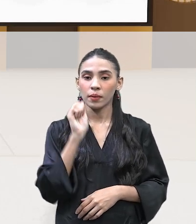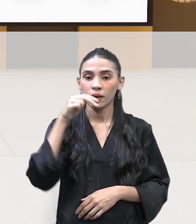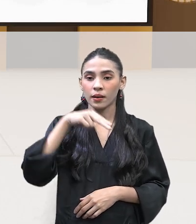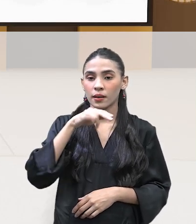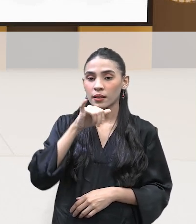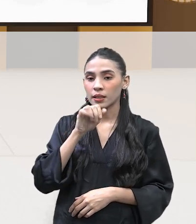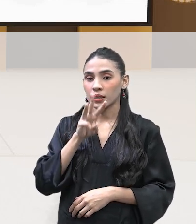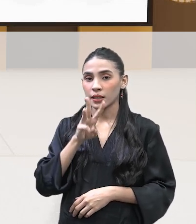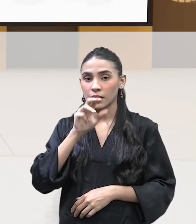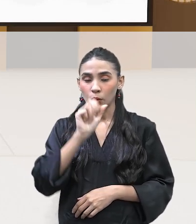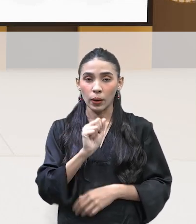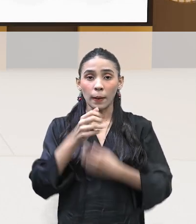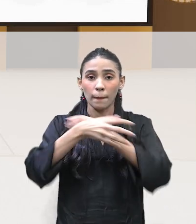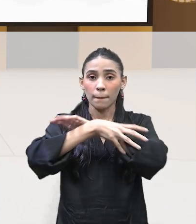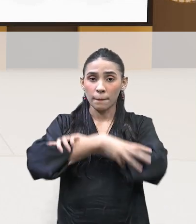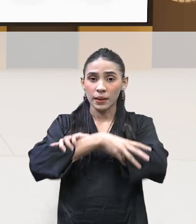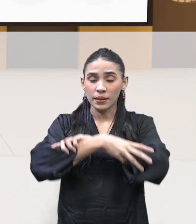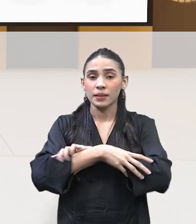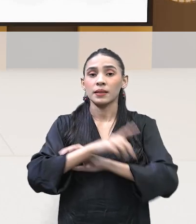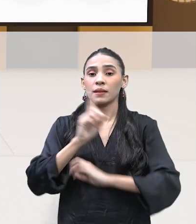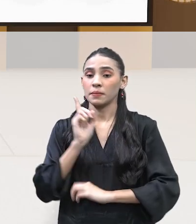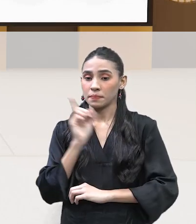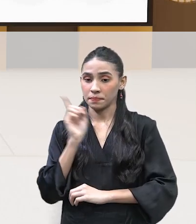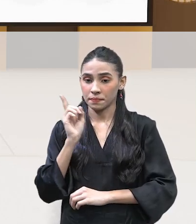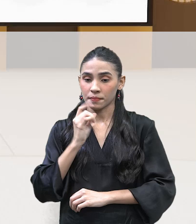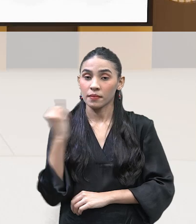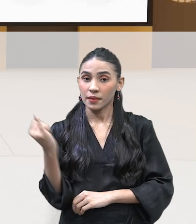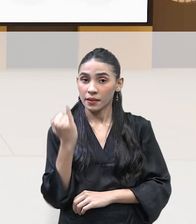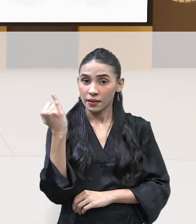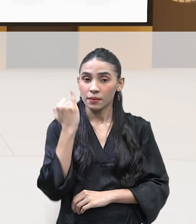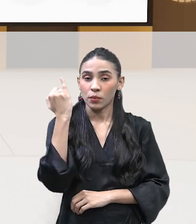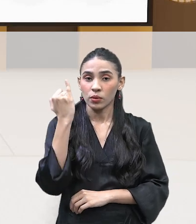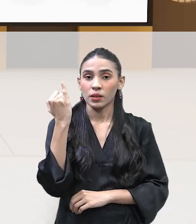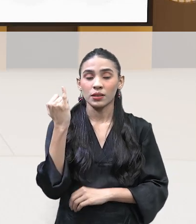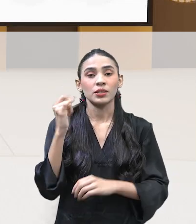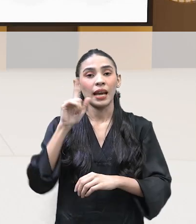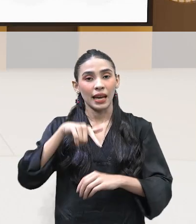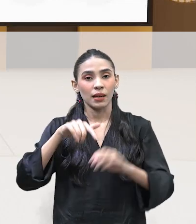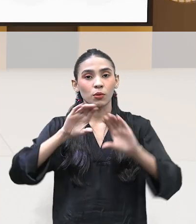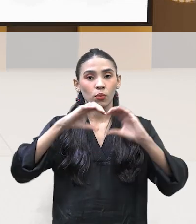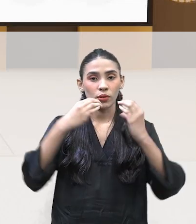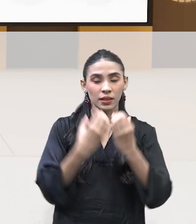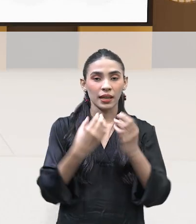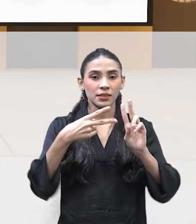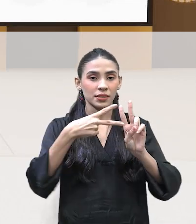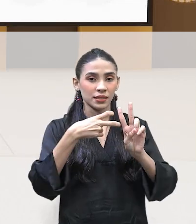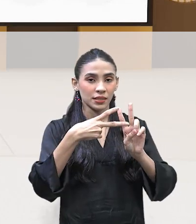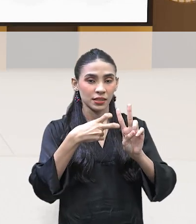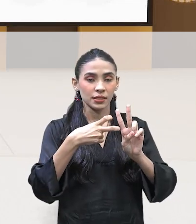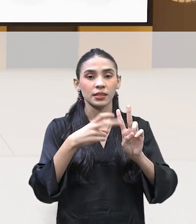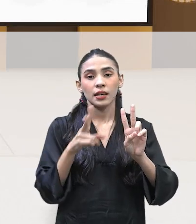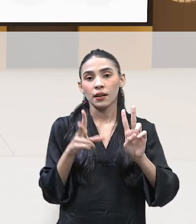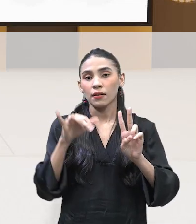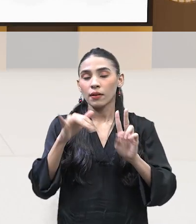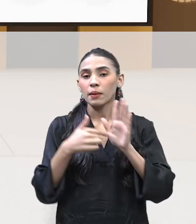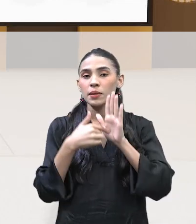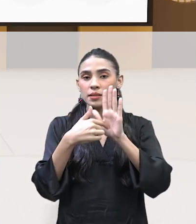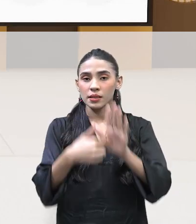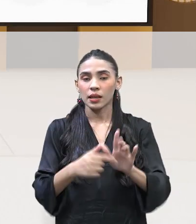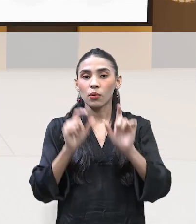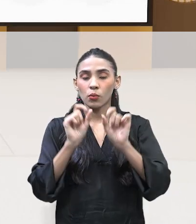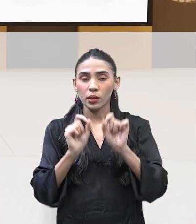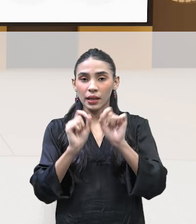Então, essa parceria é bem interessante, né, com essa comunidade indígena, que ele vai buscar ali trazer